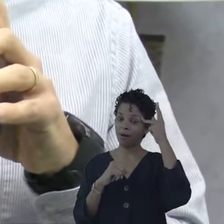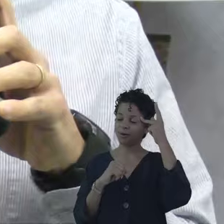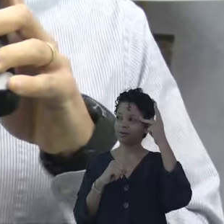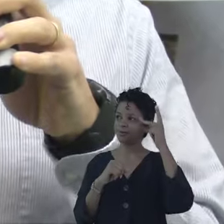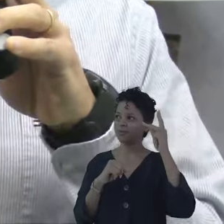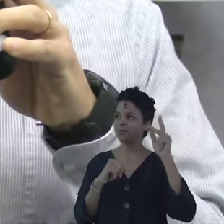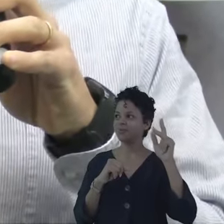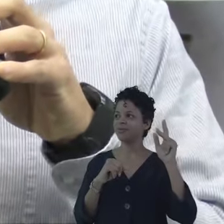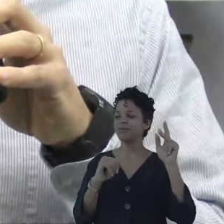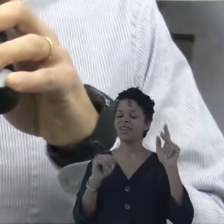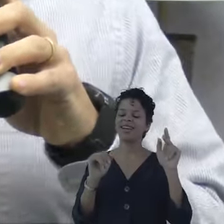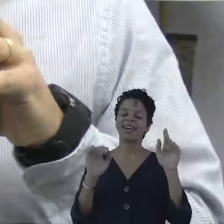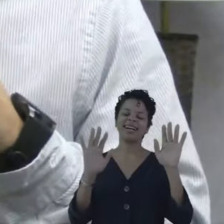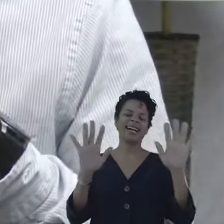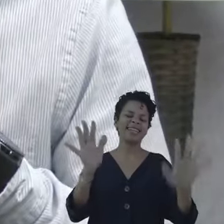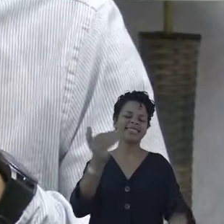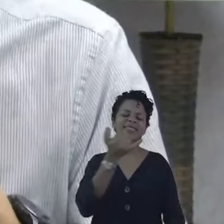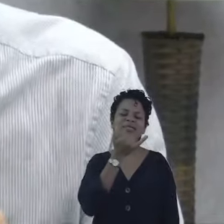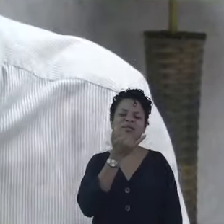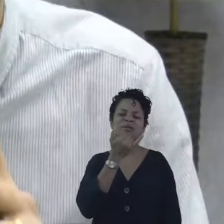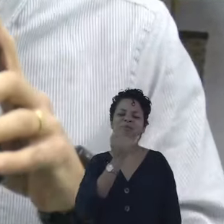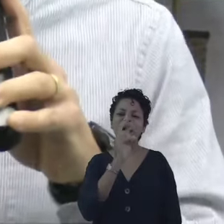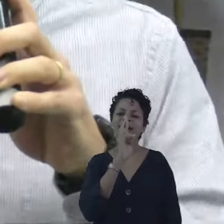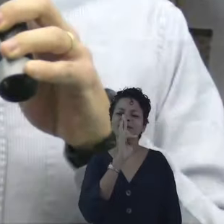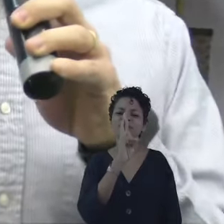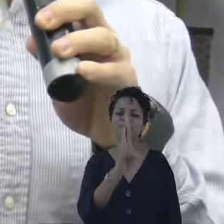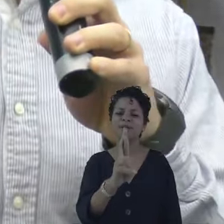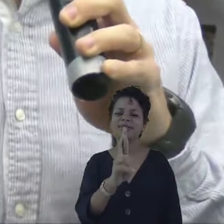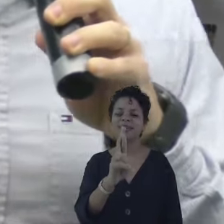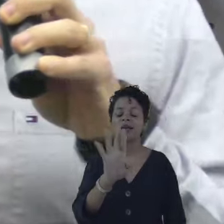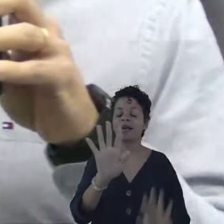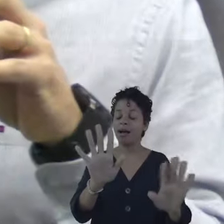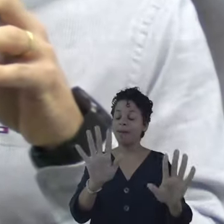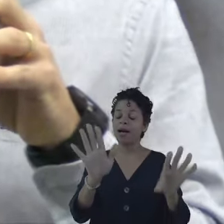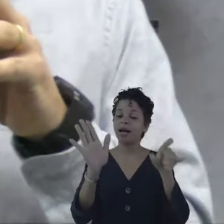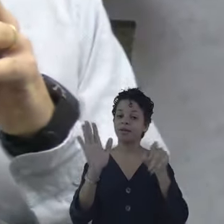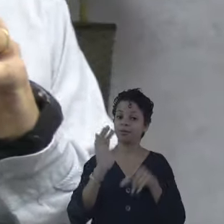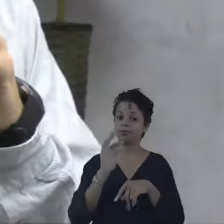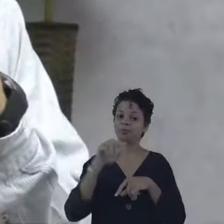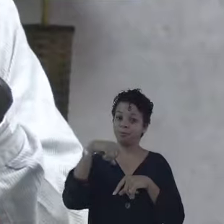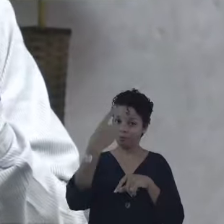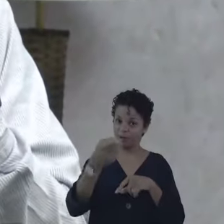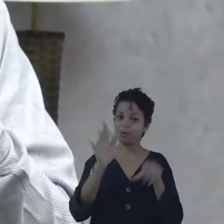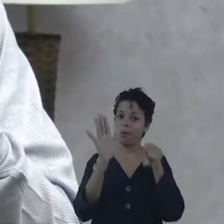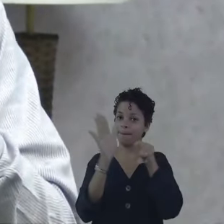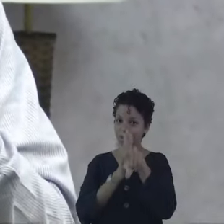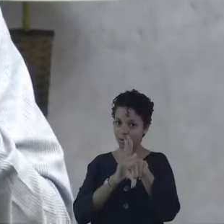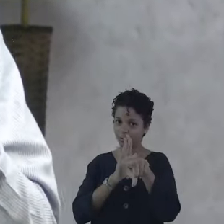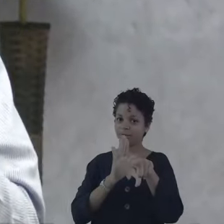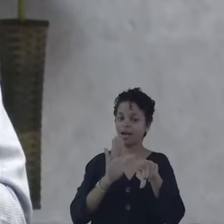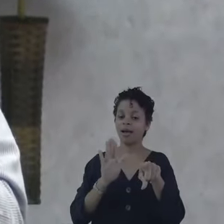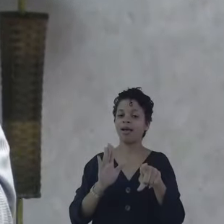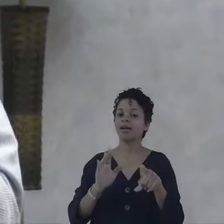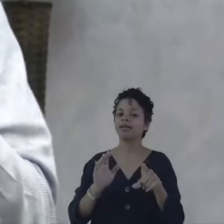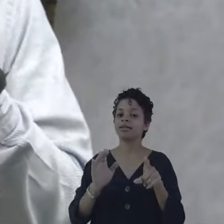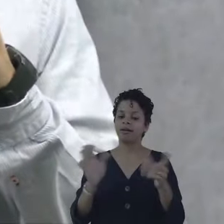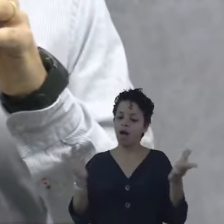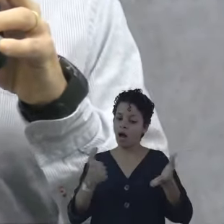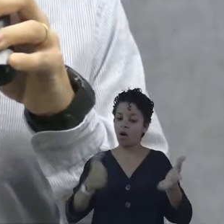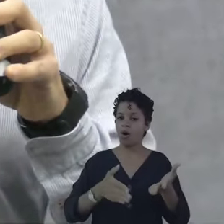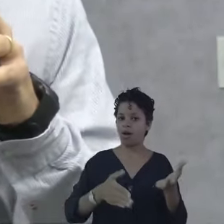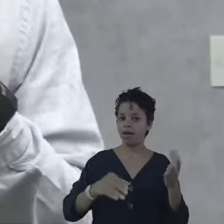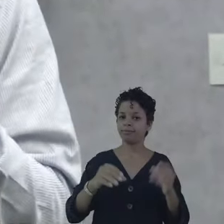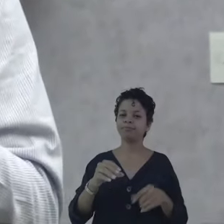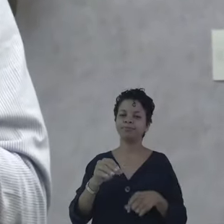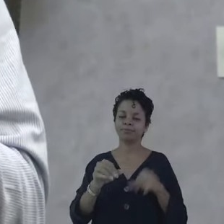Ah, é? Falei a resposta. Não tem problema, eu vou fazer outra. Mas eu vou colocar para você no chat. Nós estamos agora